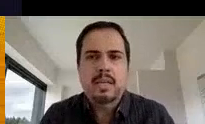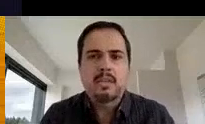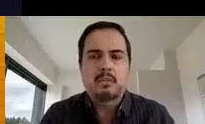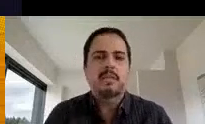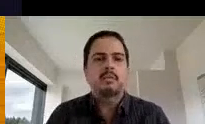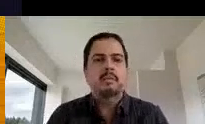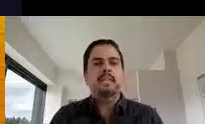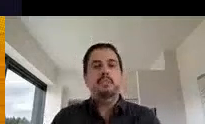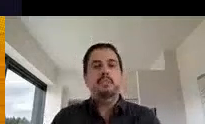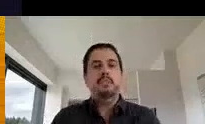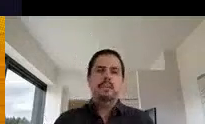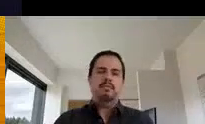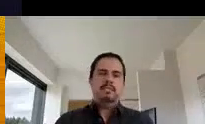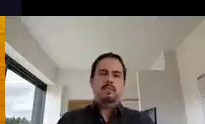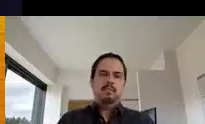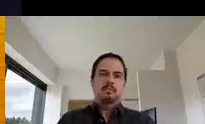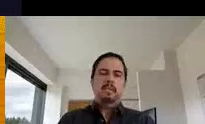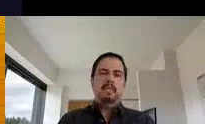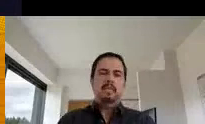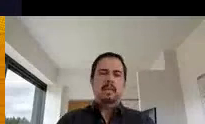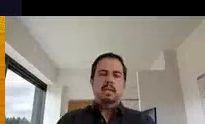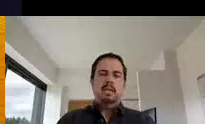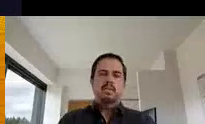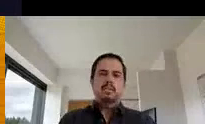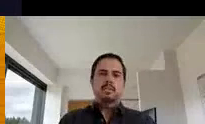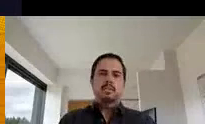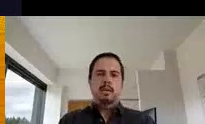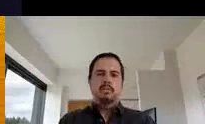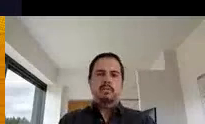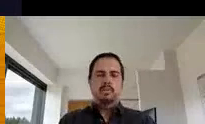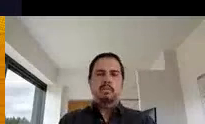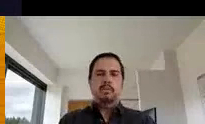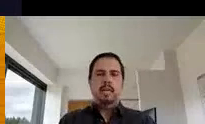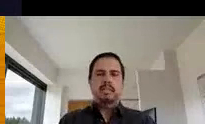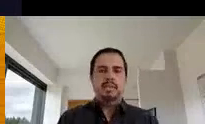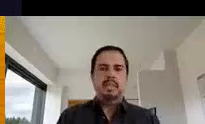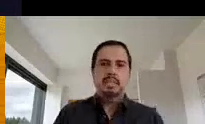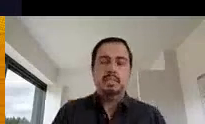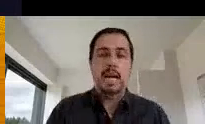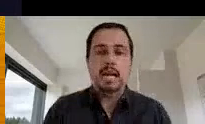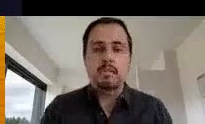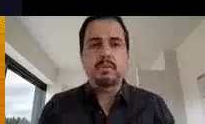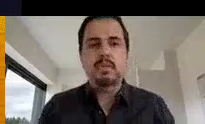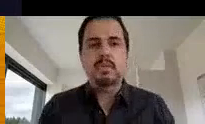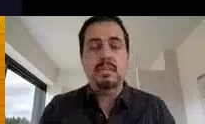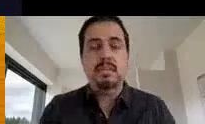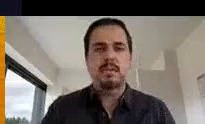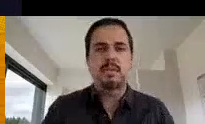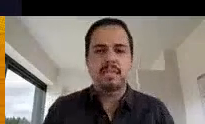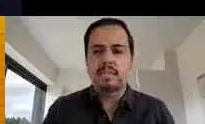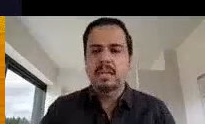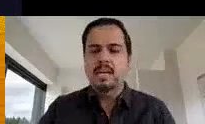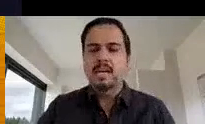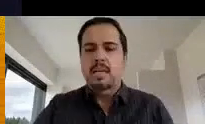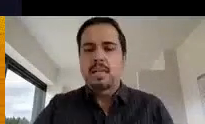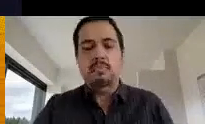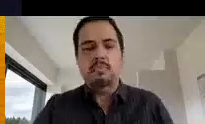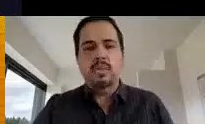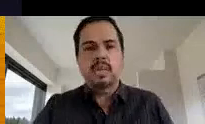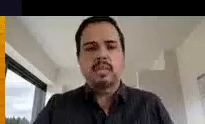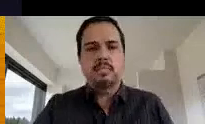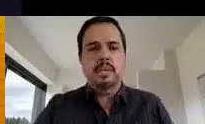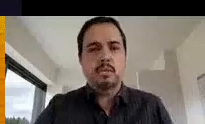30, 1 a 30 exponencialmente, você dá 26 voltas no planeta. Isso é um exemplo legal, de você buscar sempre essa escala, de você ter sempre essa